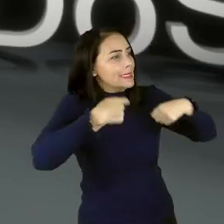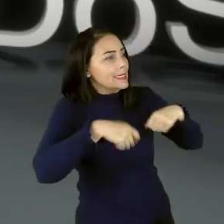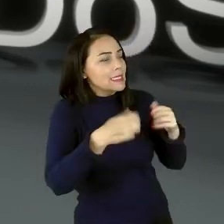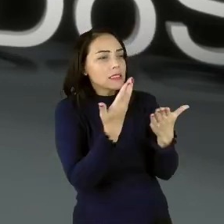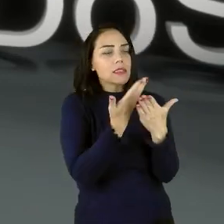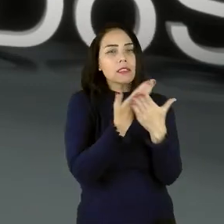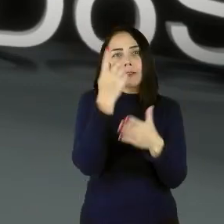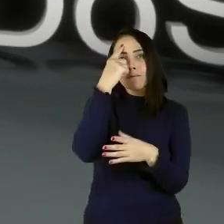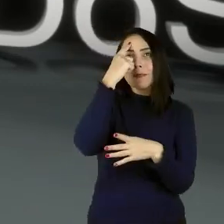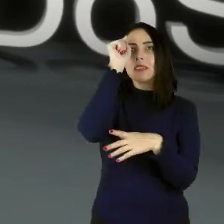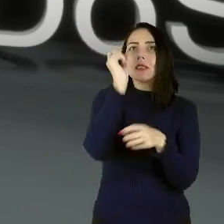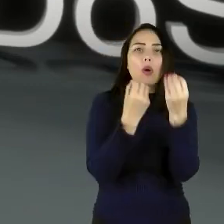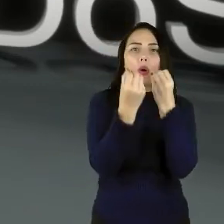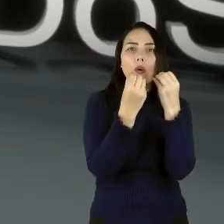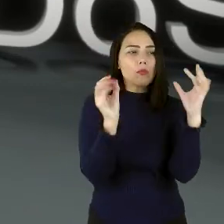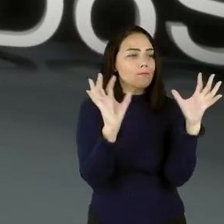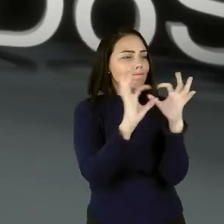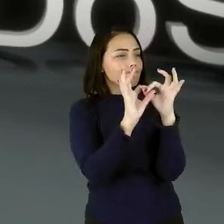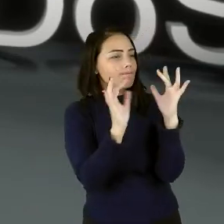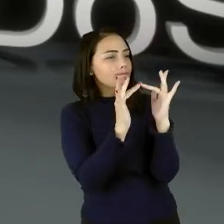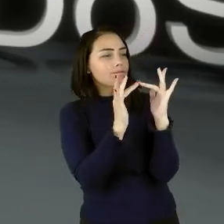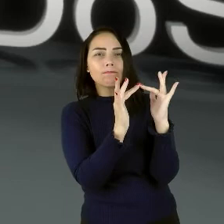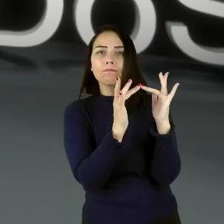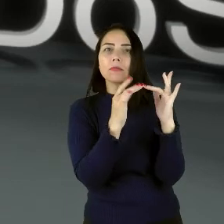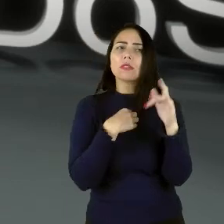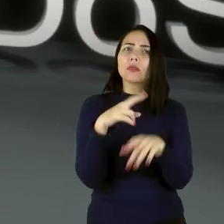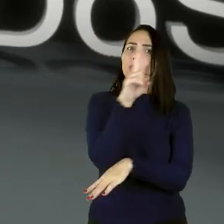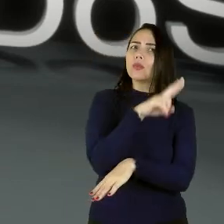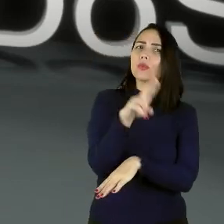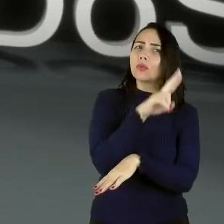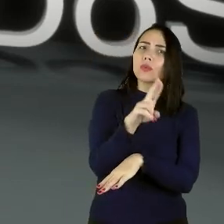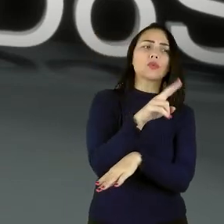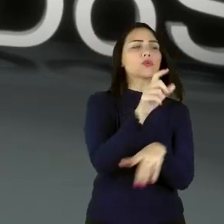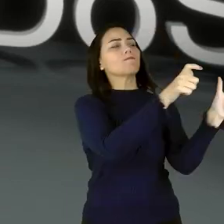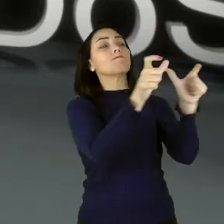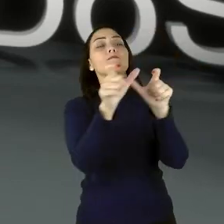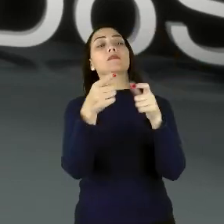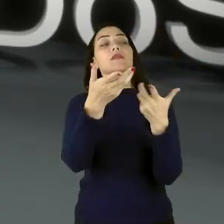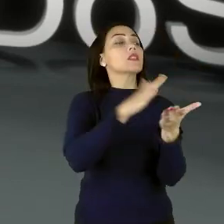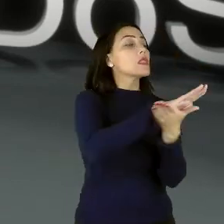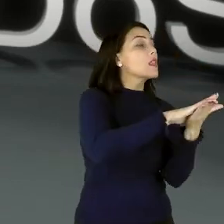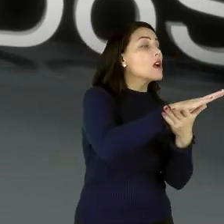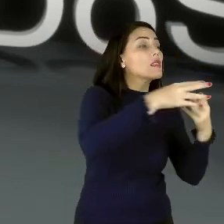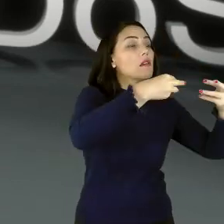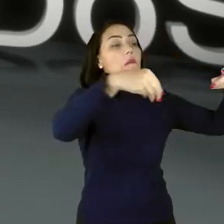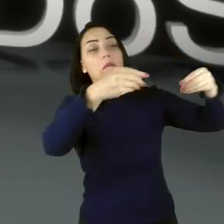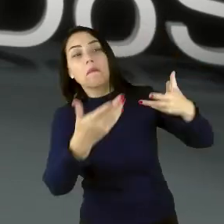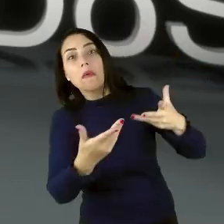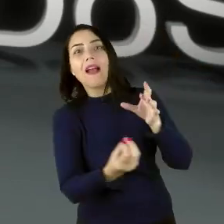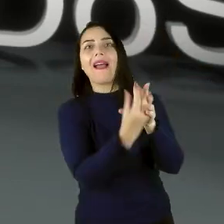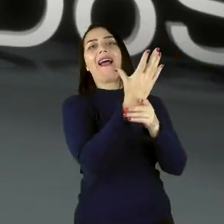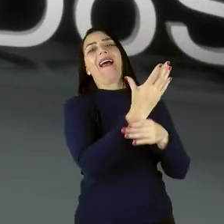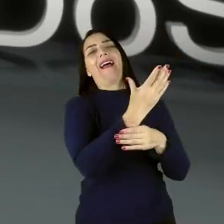preciso pensar em algo para reconectar, trazer uso para esses vazios urbanos. E aí sim,